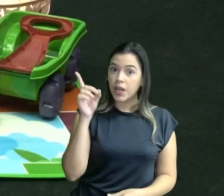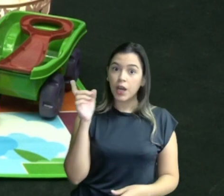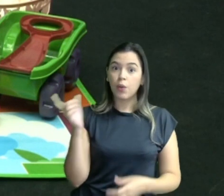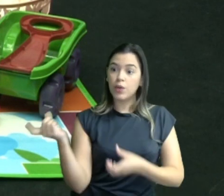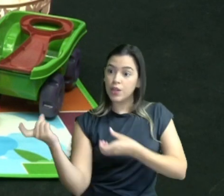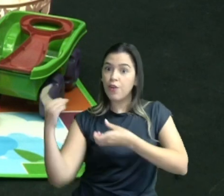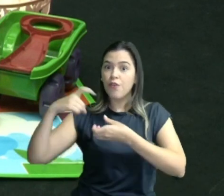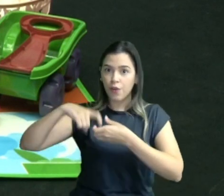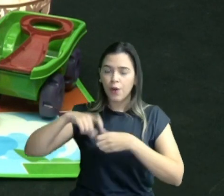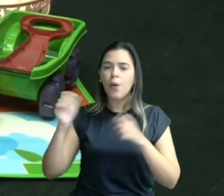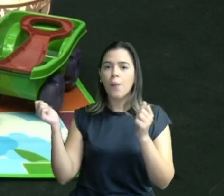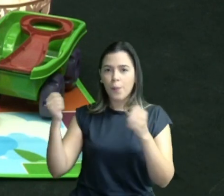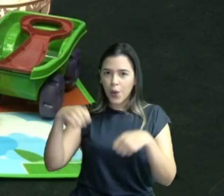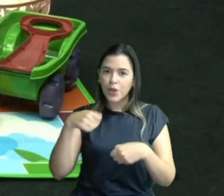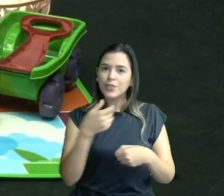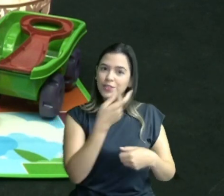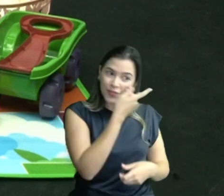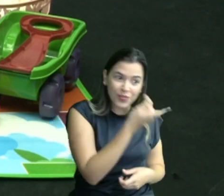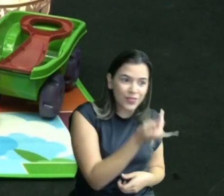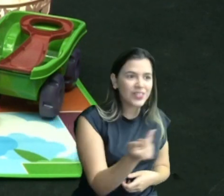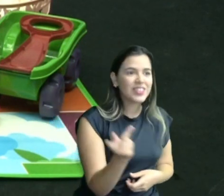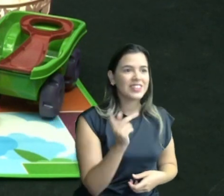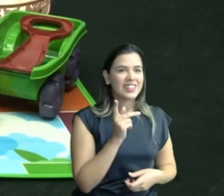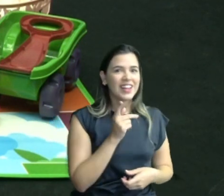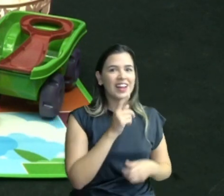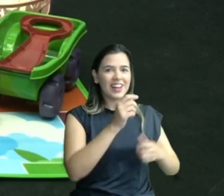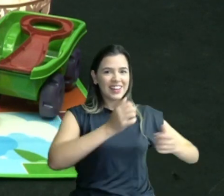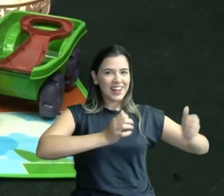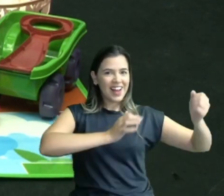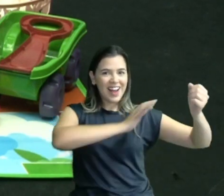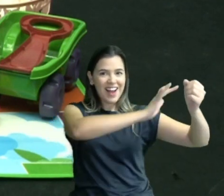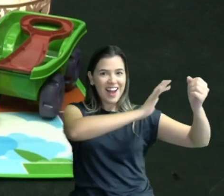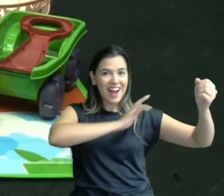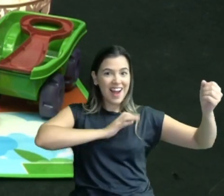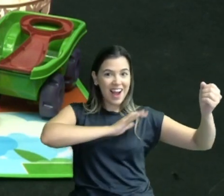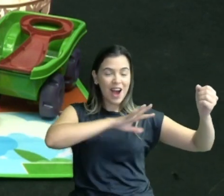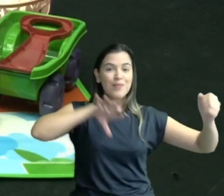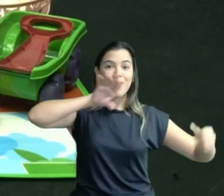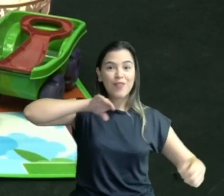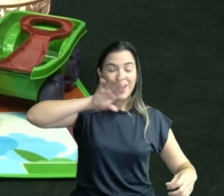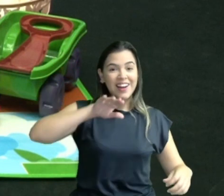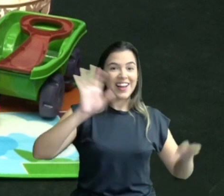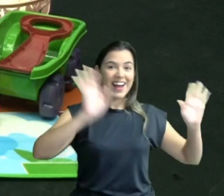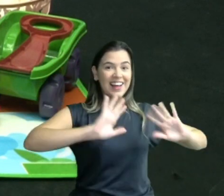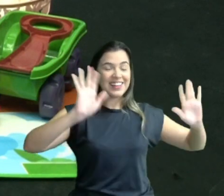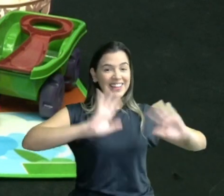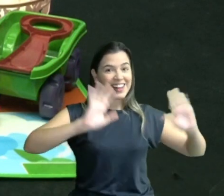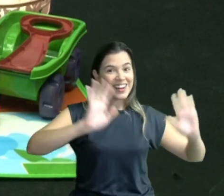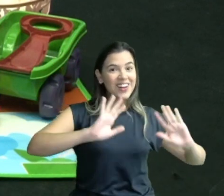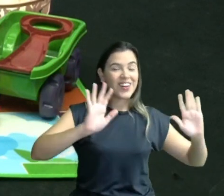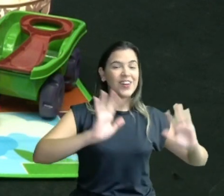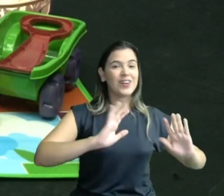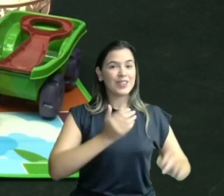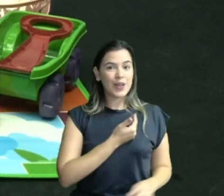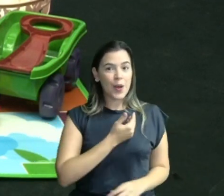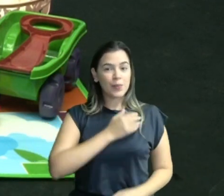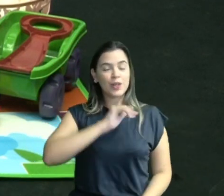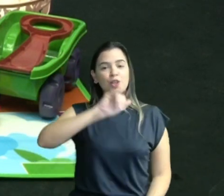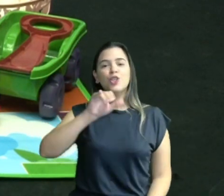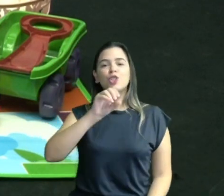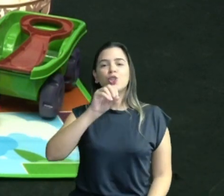voltar posso fazer uma visita ao Senhor e a sua harpa falante Até logo seu amigo amiguinho